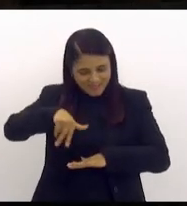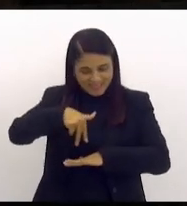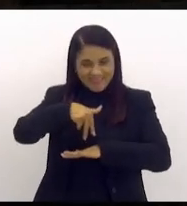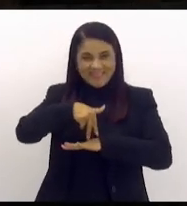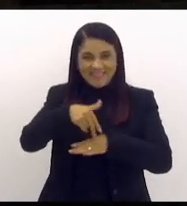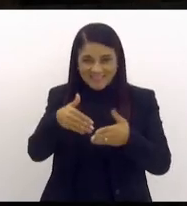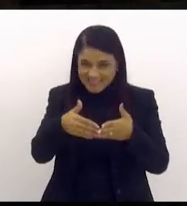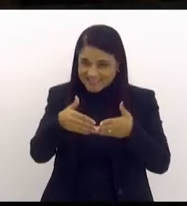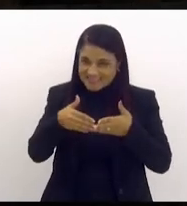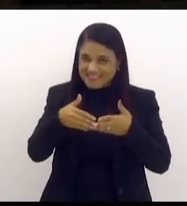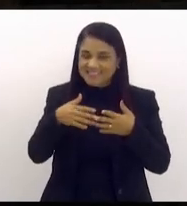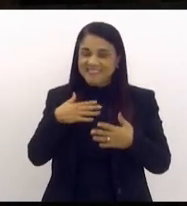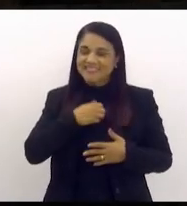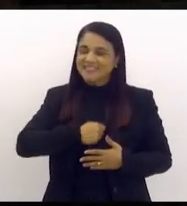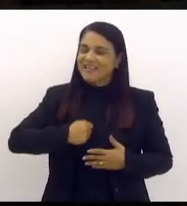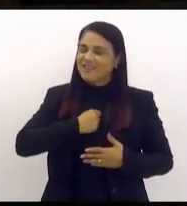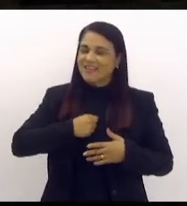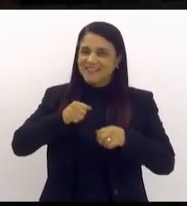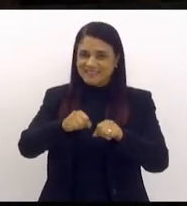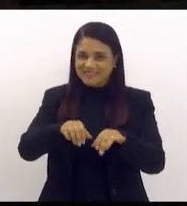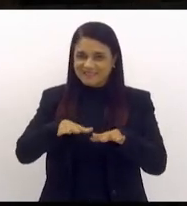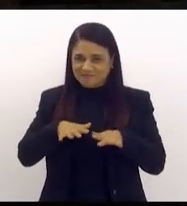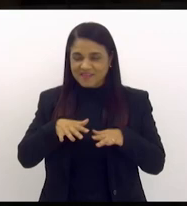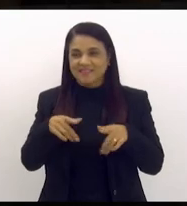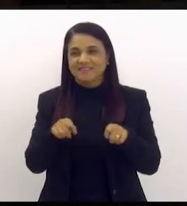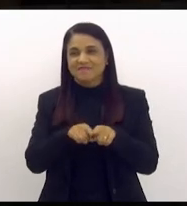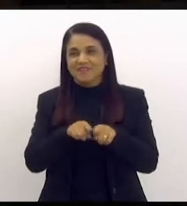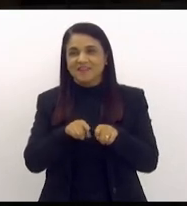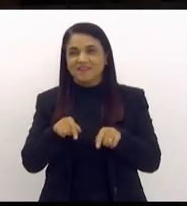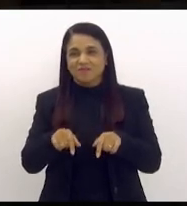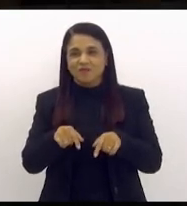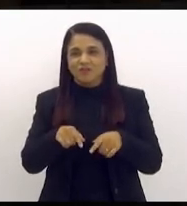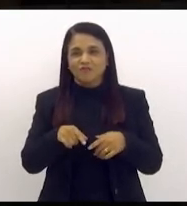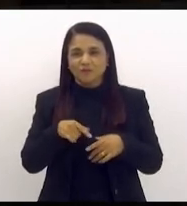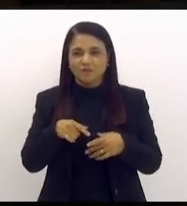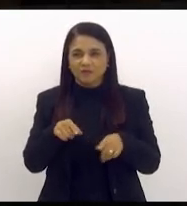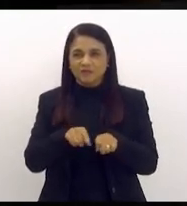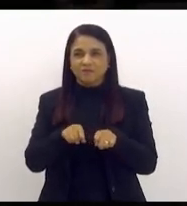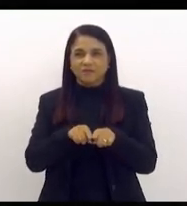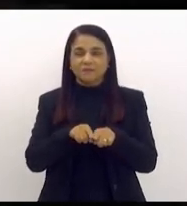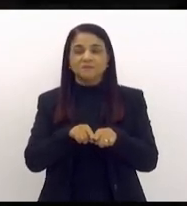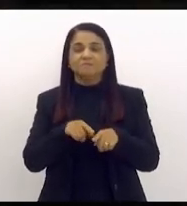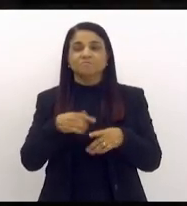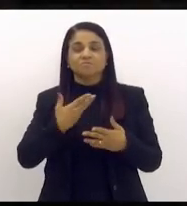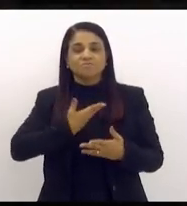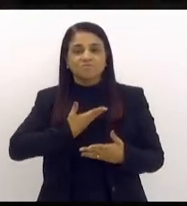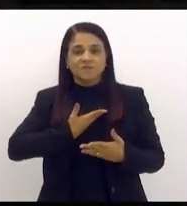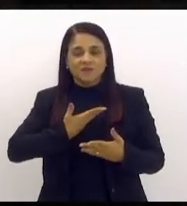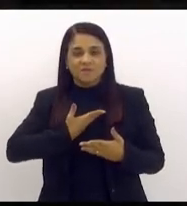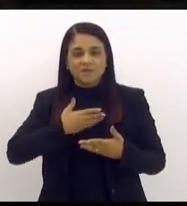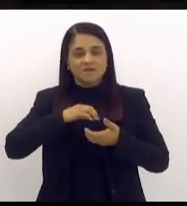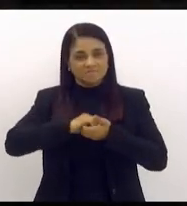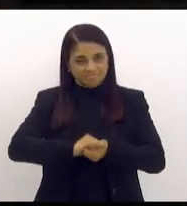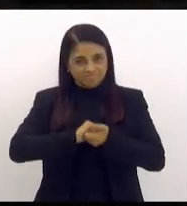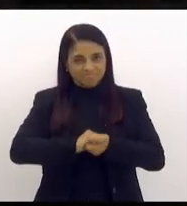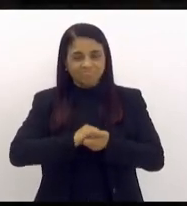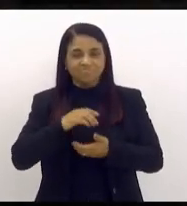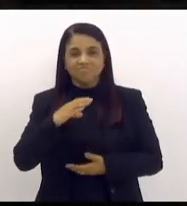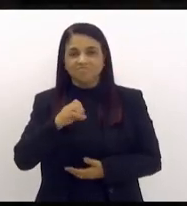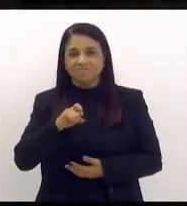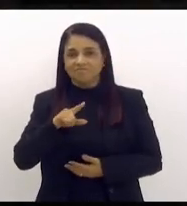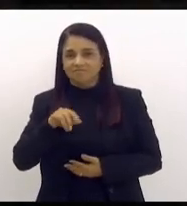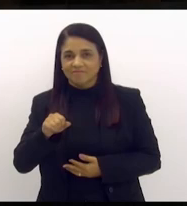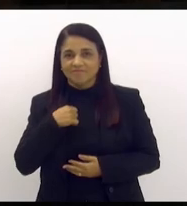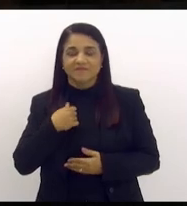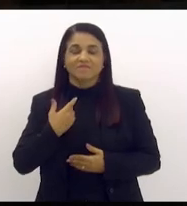saudade aqui da Assembleia Legislativa cumprimentar aqui querida amiga deputada Célia Jordão